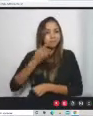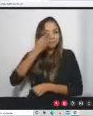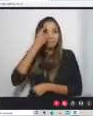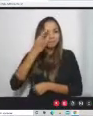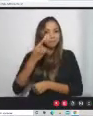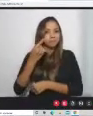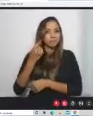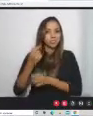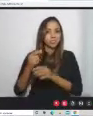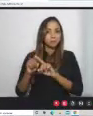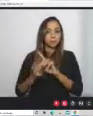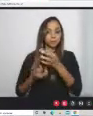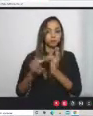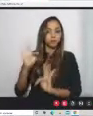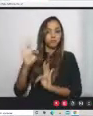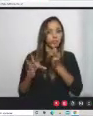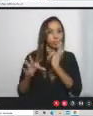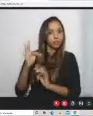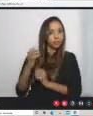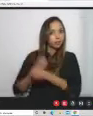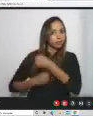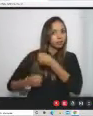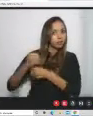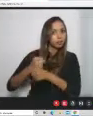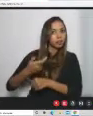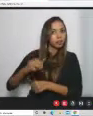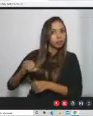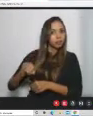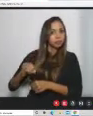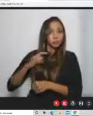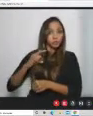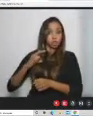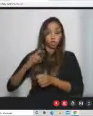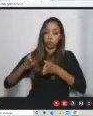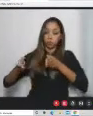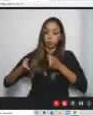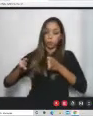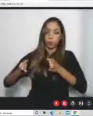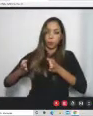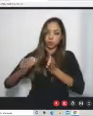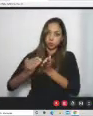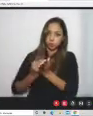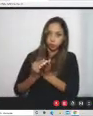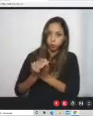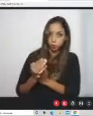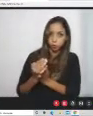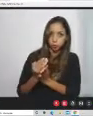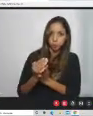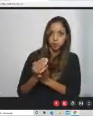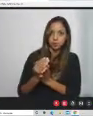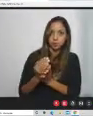A obra tem um prazo de início e finalização de 6 meses. Ela custa